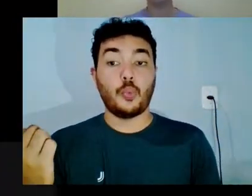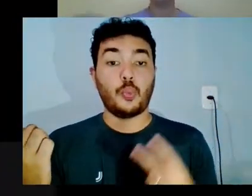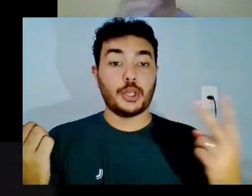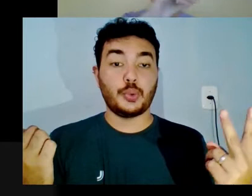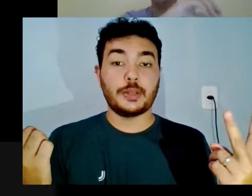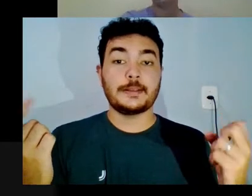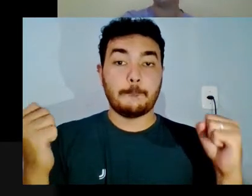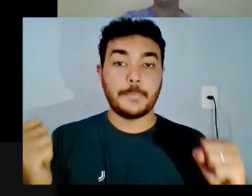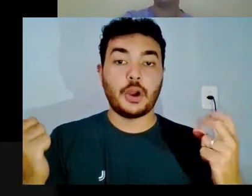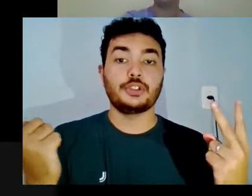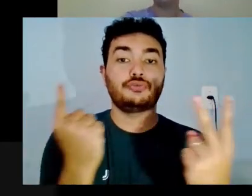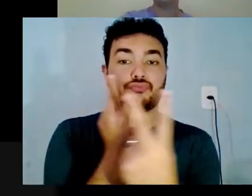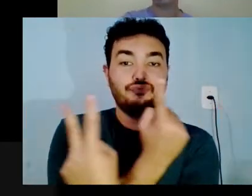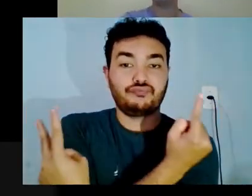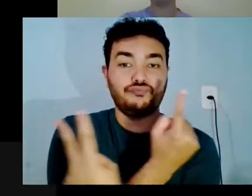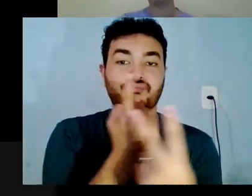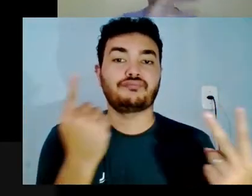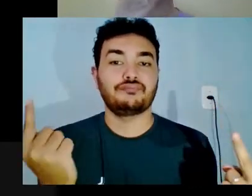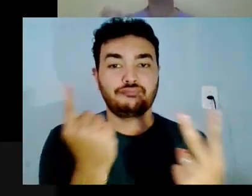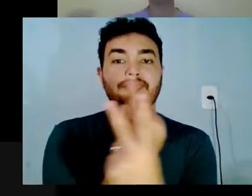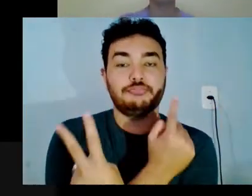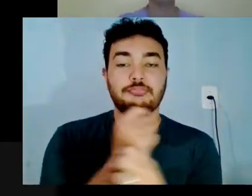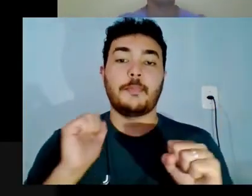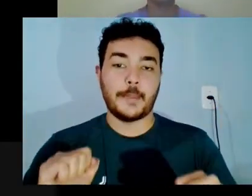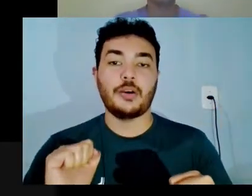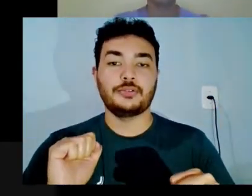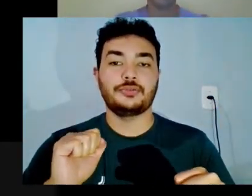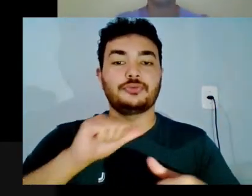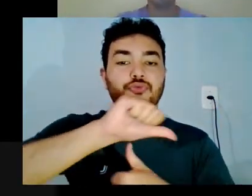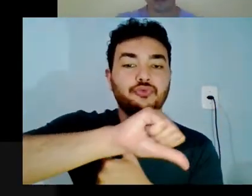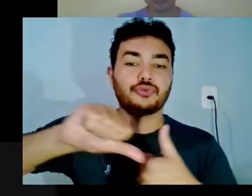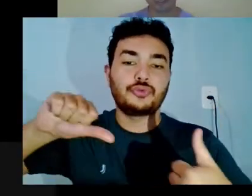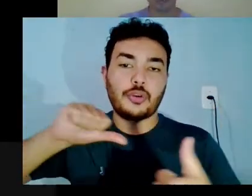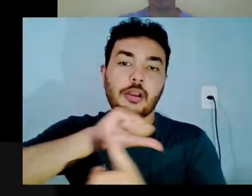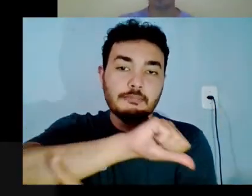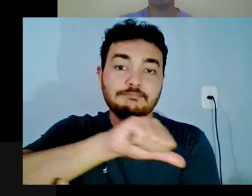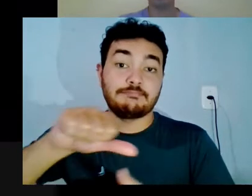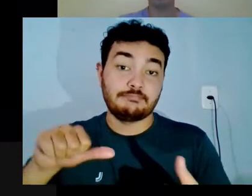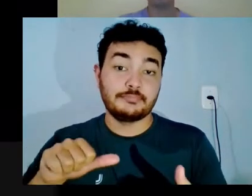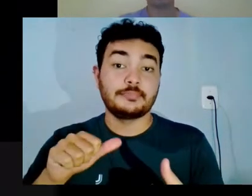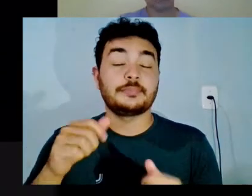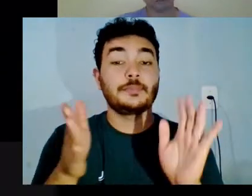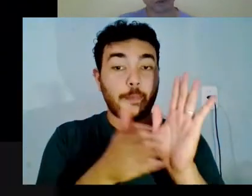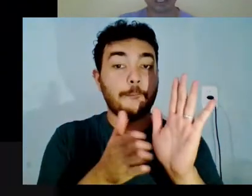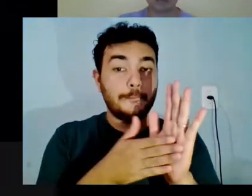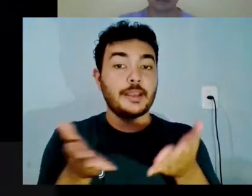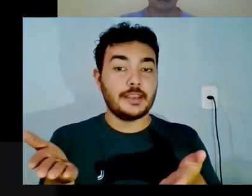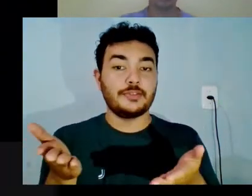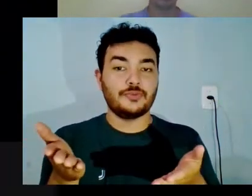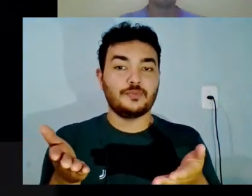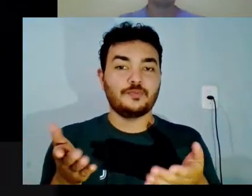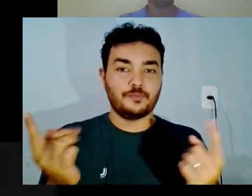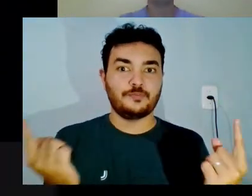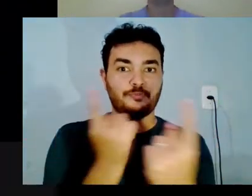estar tanto na região de 1 do átomo A, quanto na região do átomo B, tá bom? Isso que eles propuseram com essa inversão.